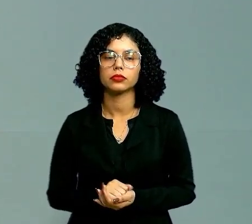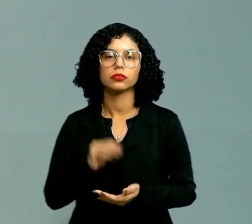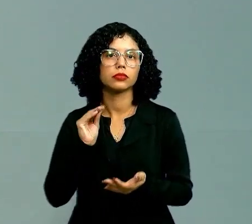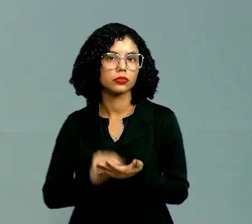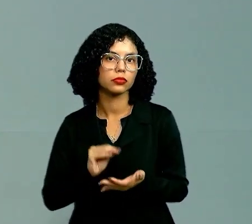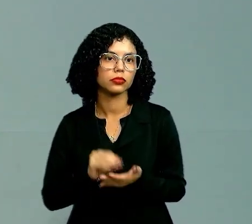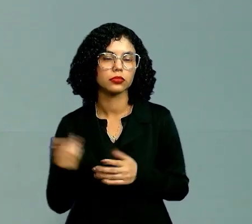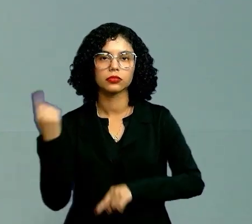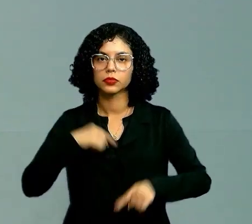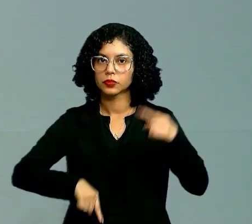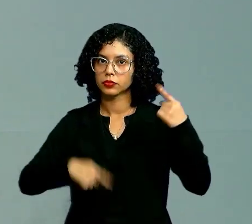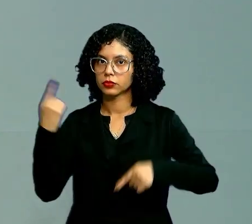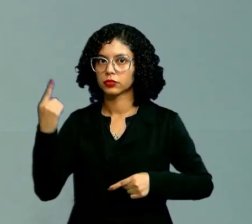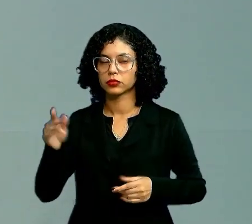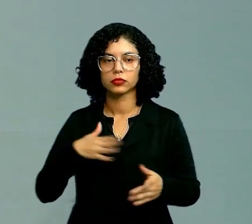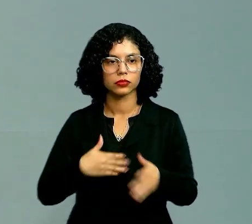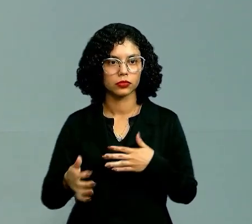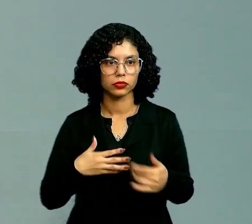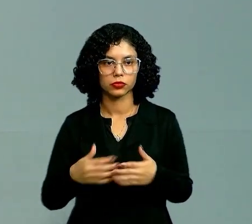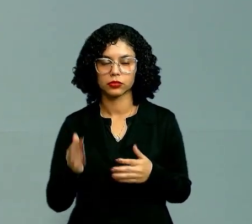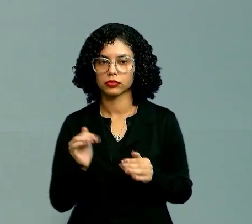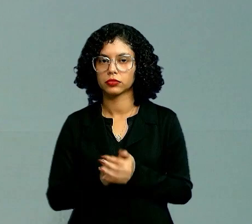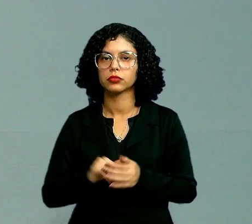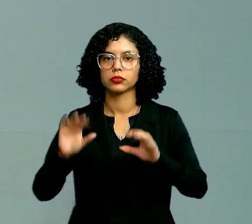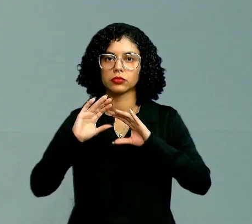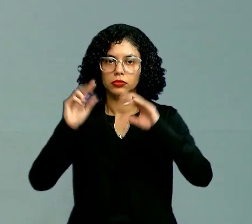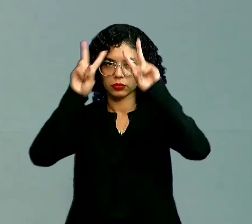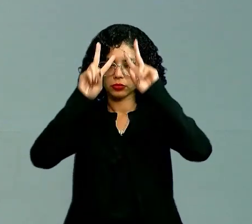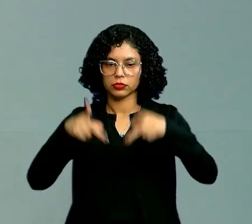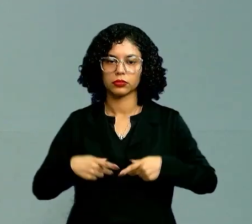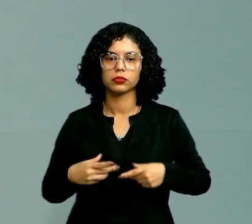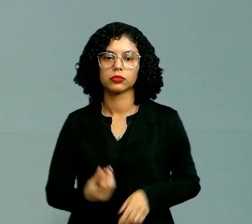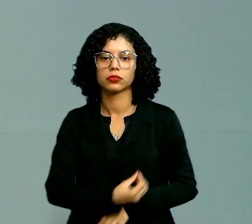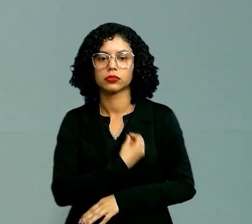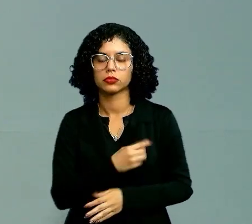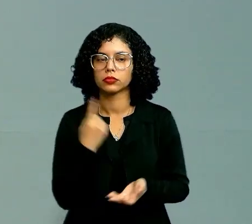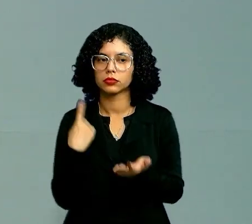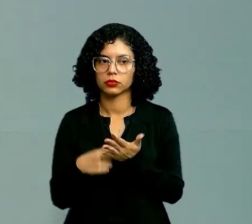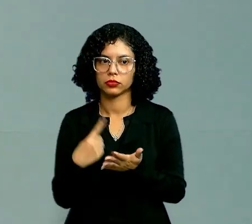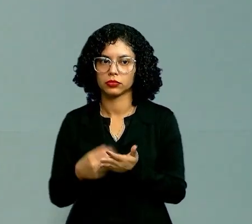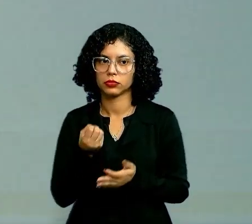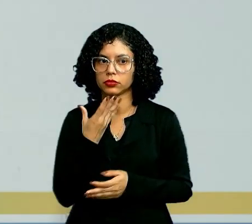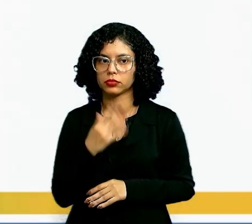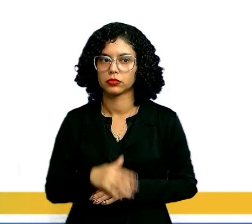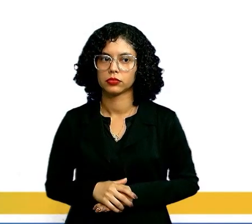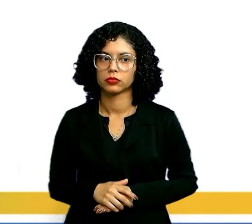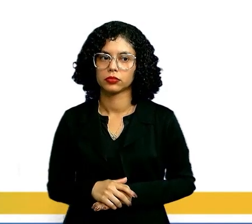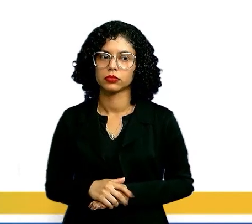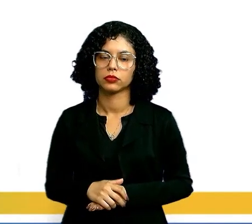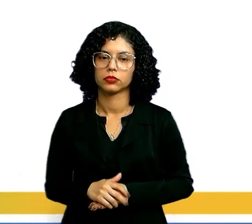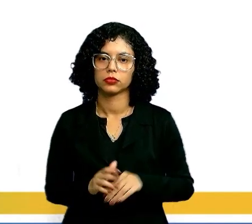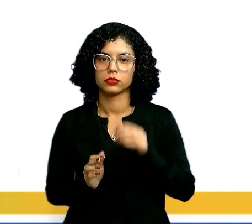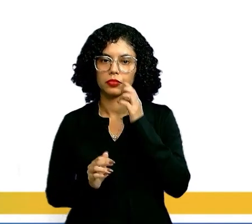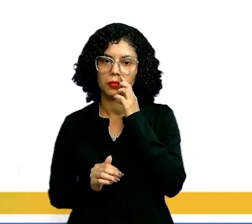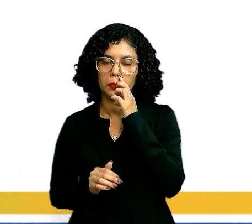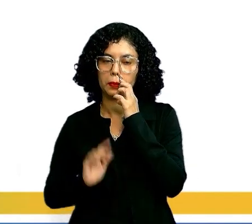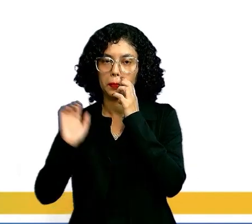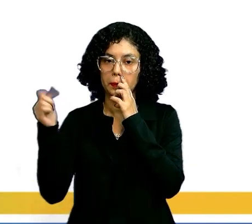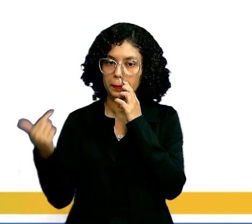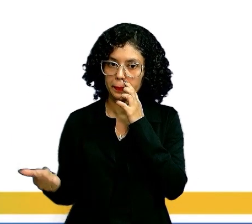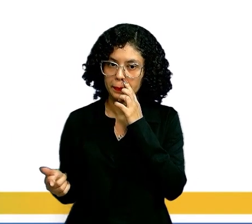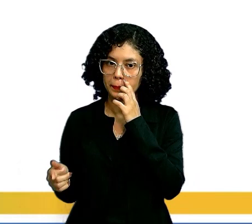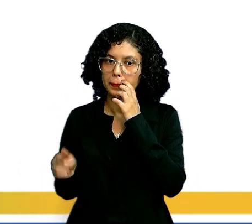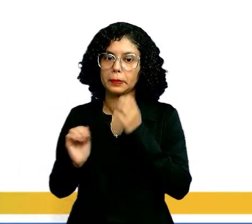ável para o sucesso de qualquer ser humano para que tenha uma vida considerada boa agora por outro